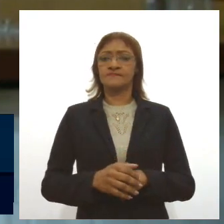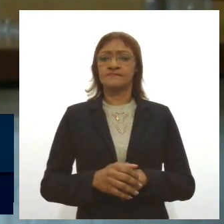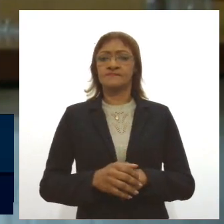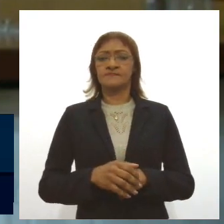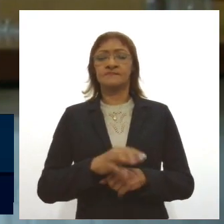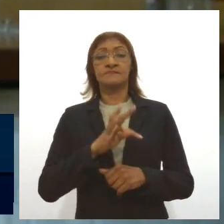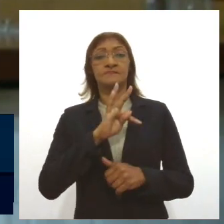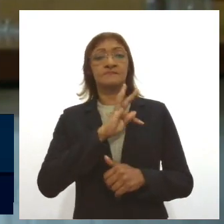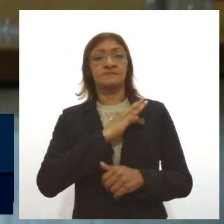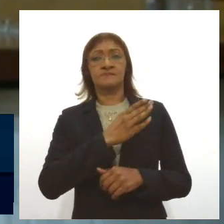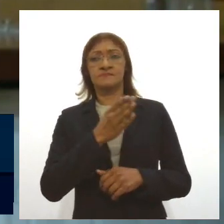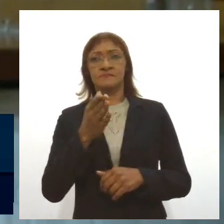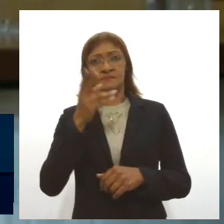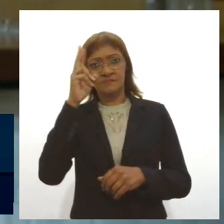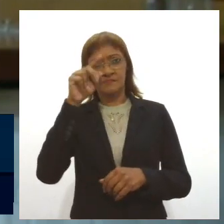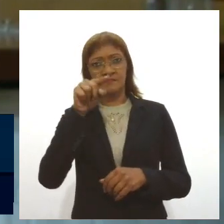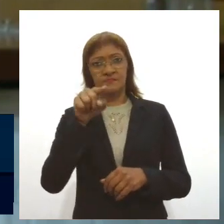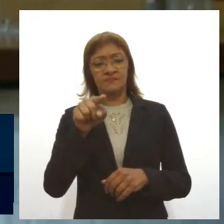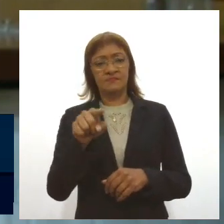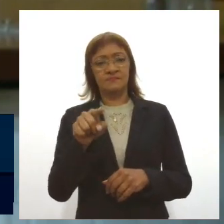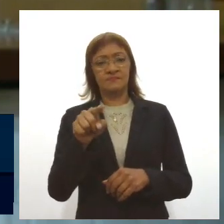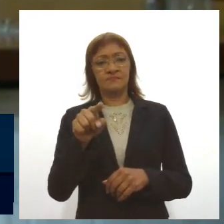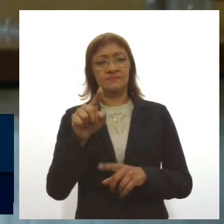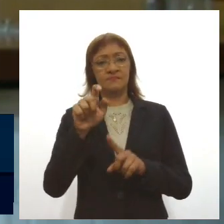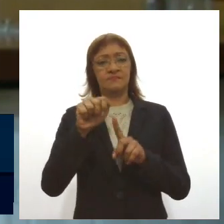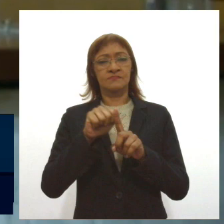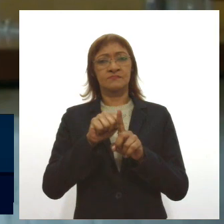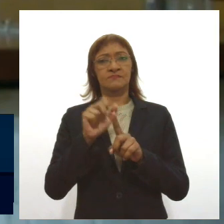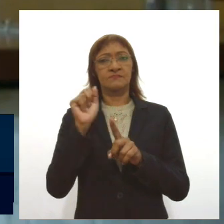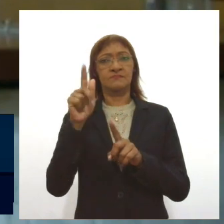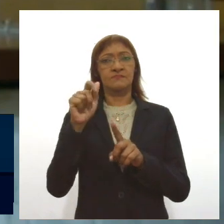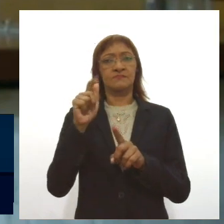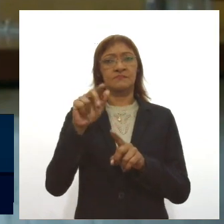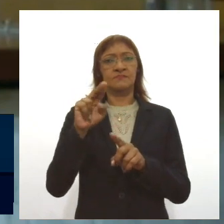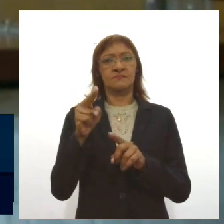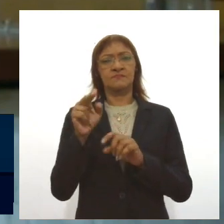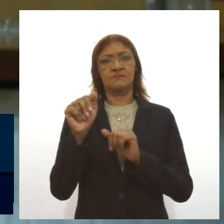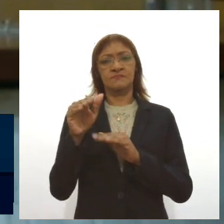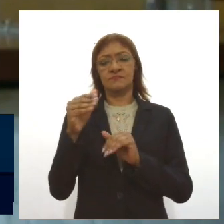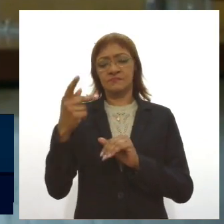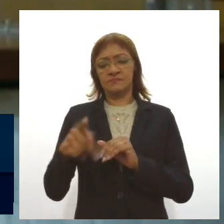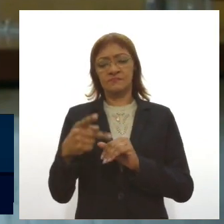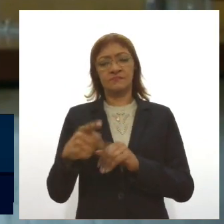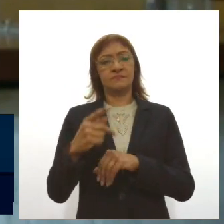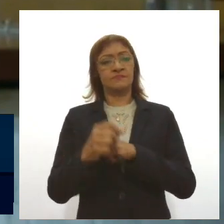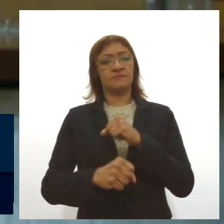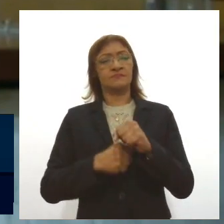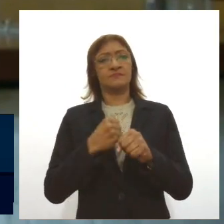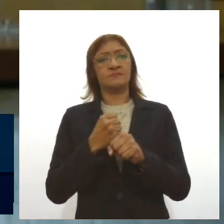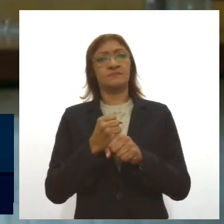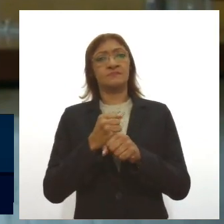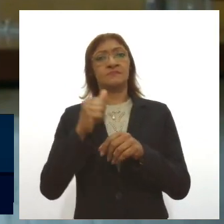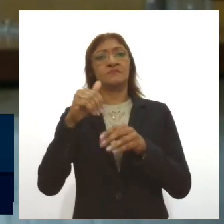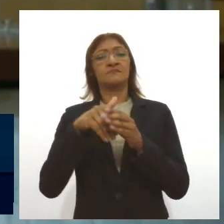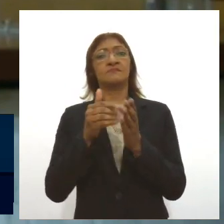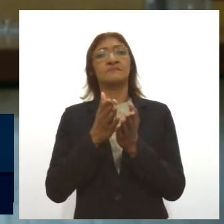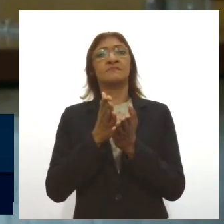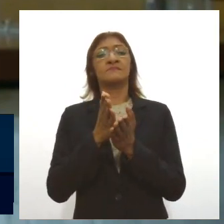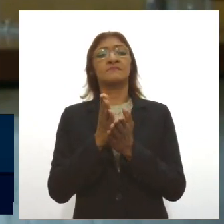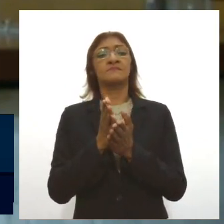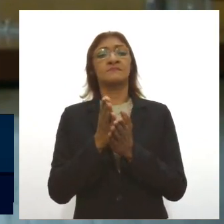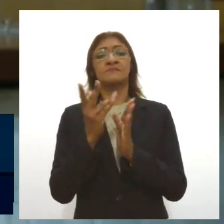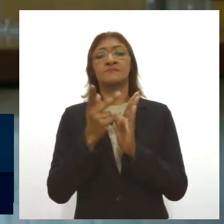de agosto ou setembro desse ano, nós aprovamos aqui um projeto de lei que tratou